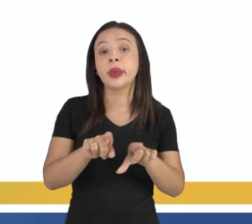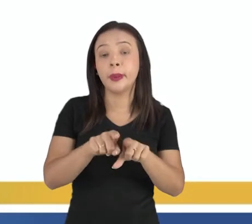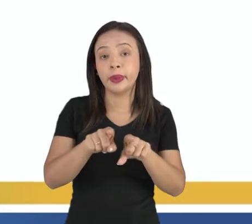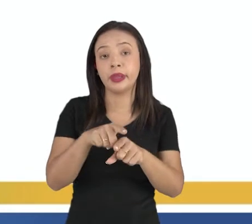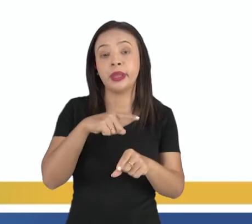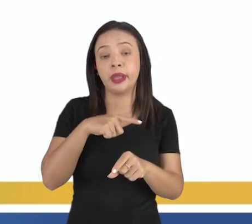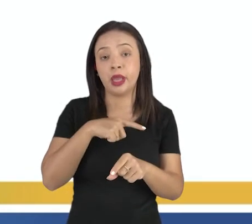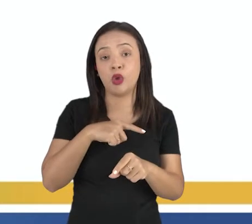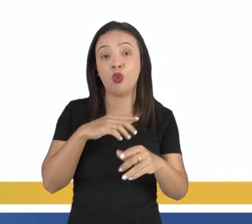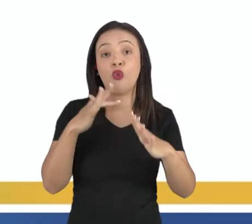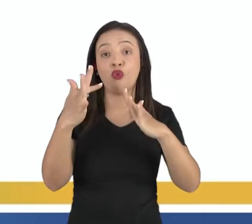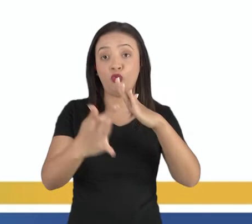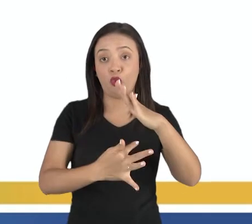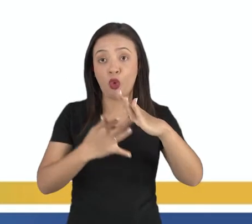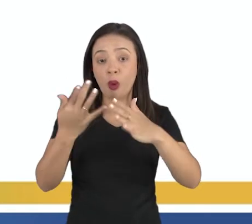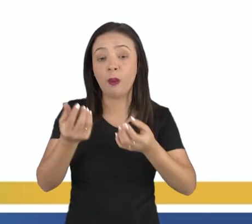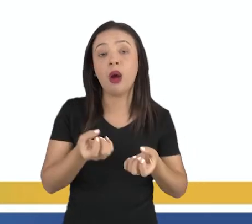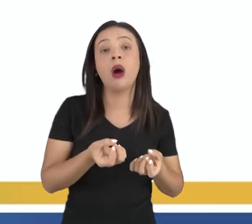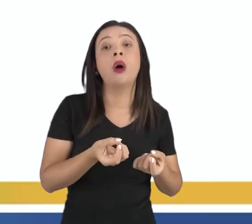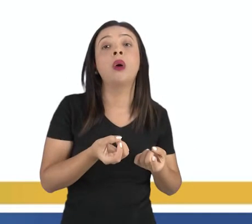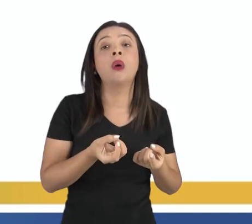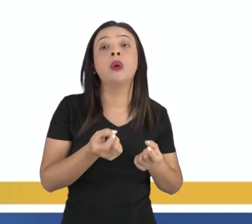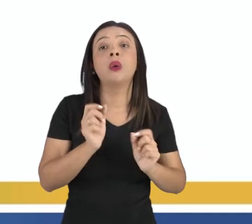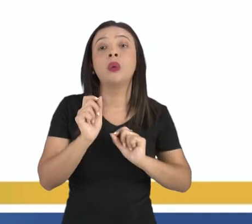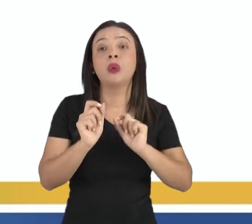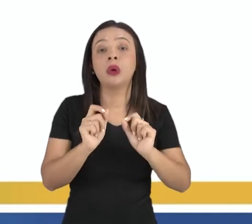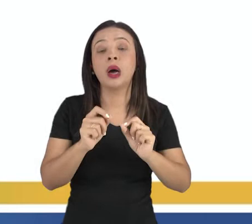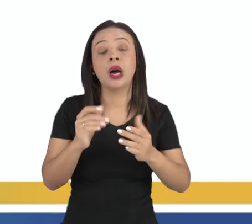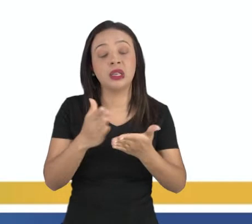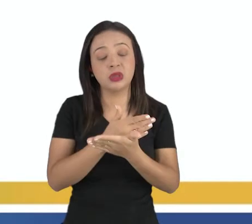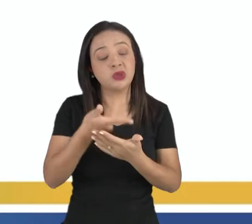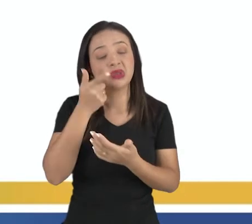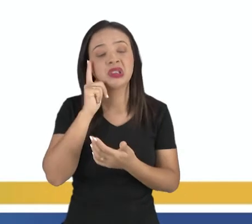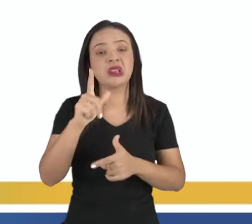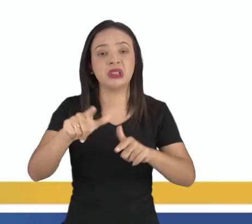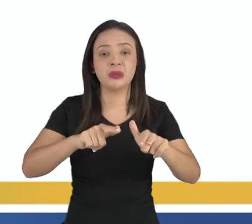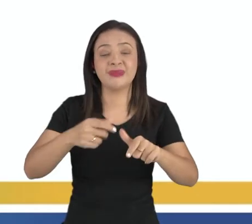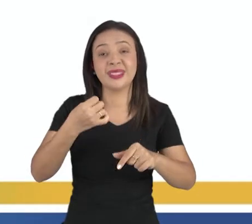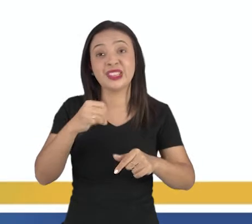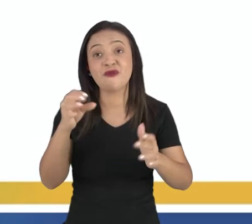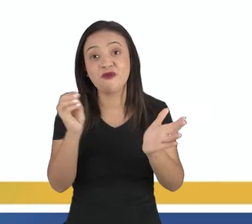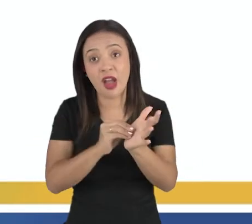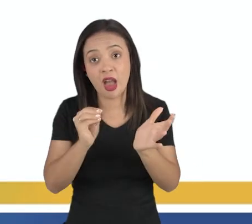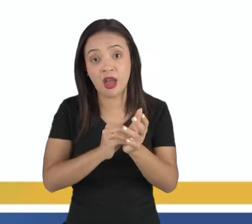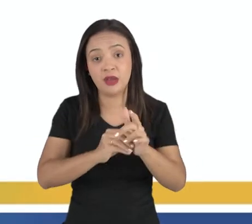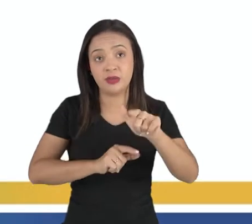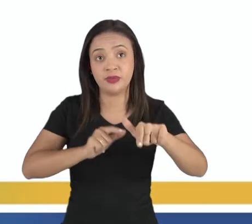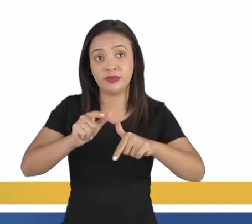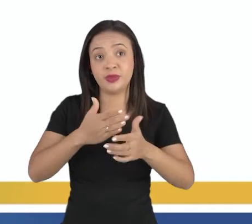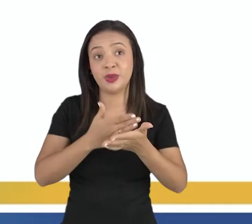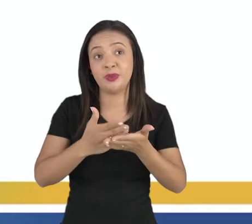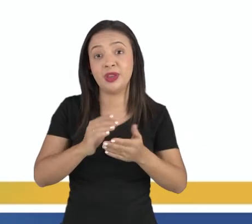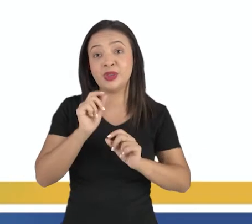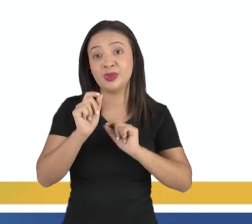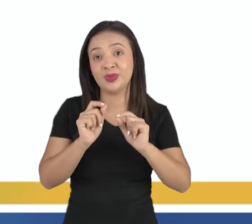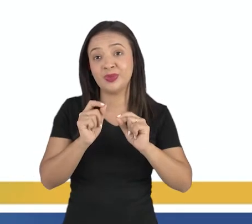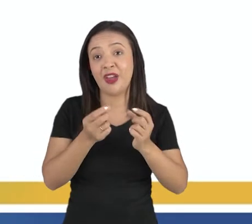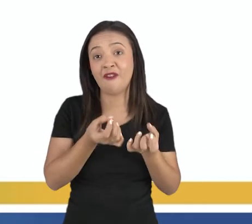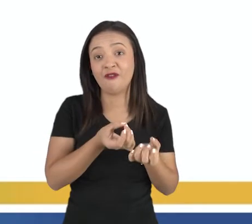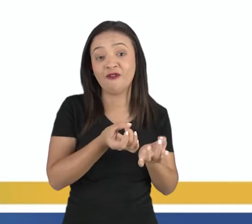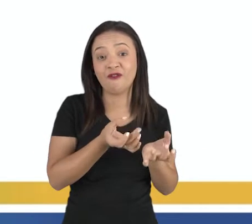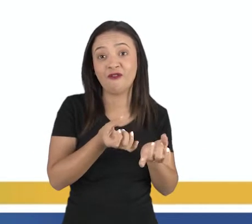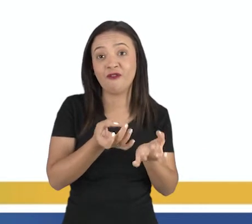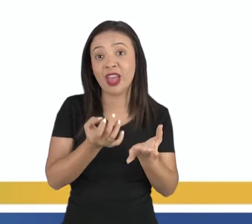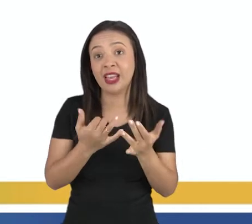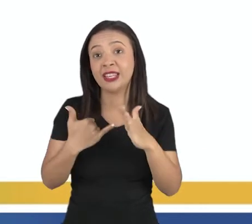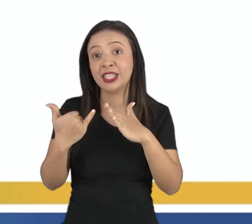que alguns conseguem emprego nesse setor, mas quando não conseguem emprego nenhum, aí entra em cena o comércio informal,